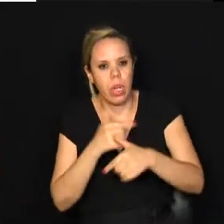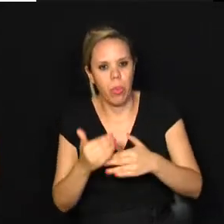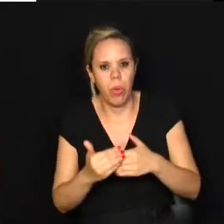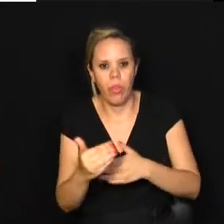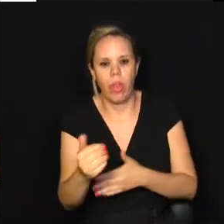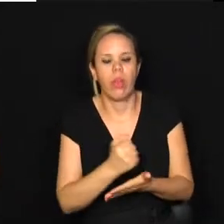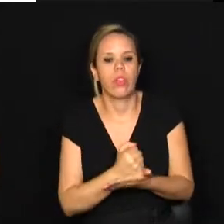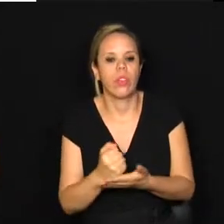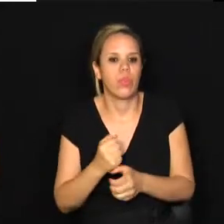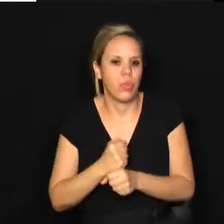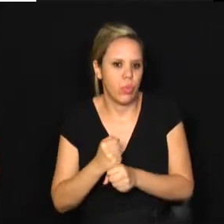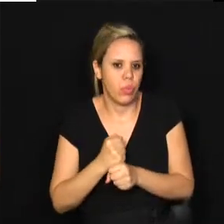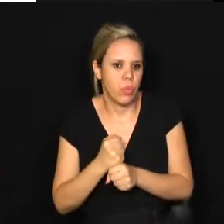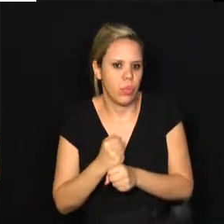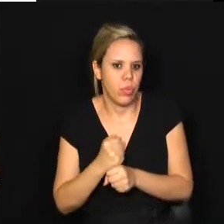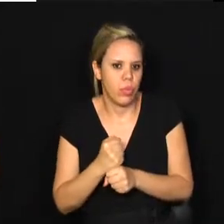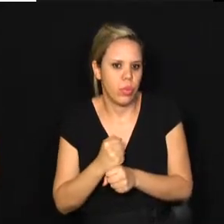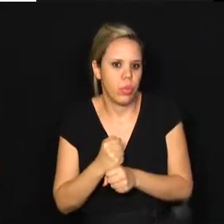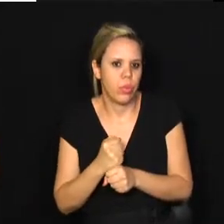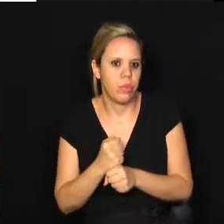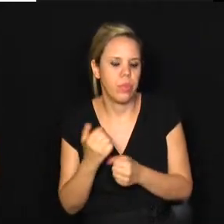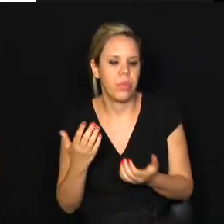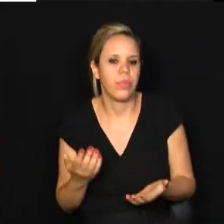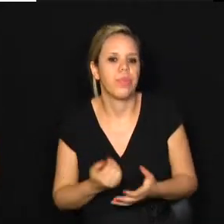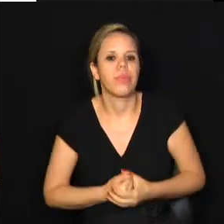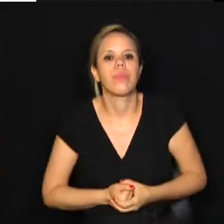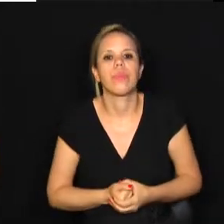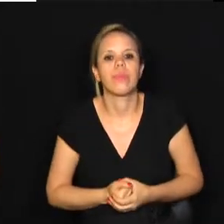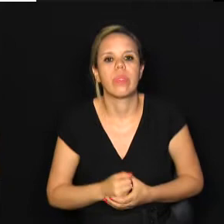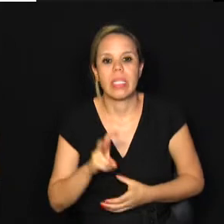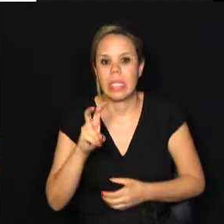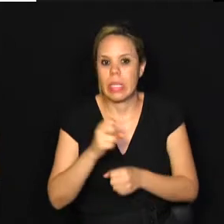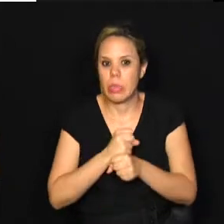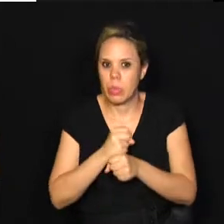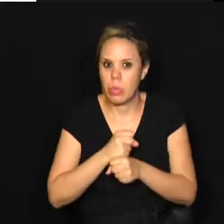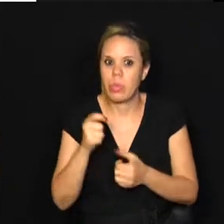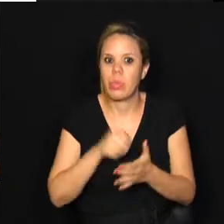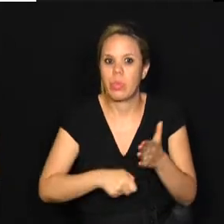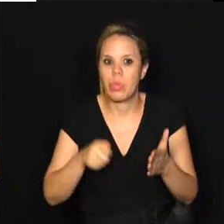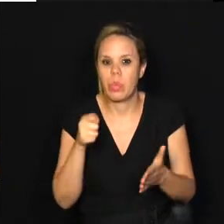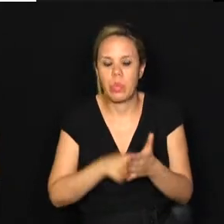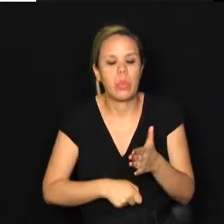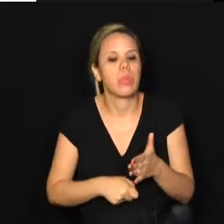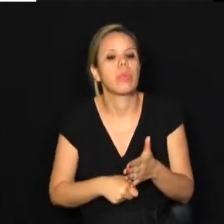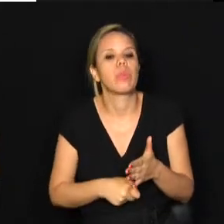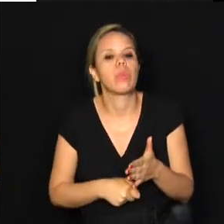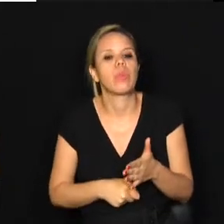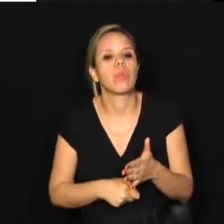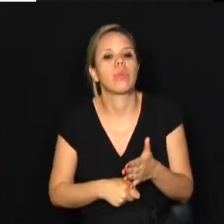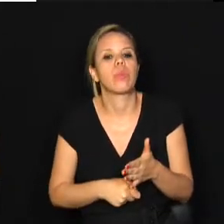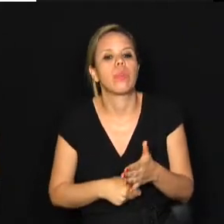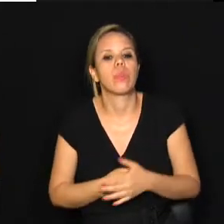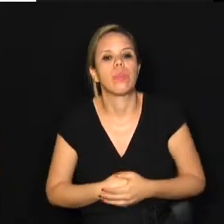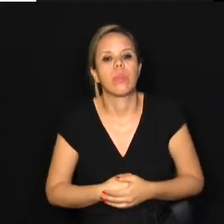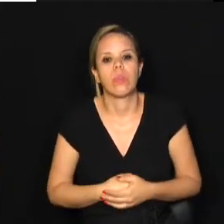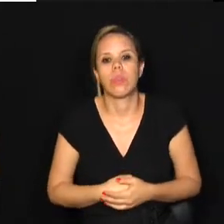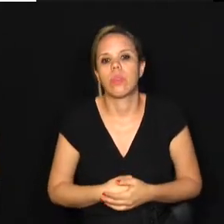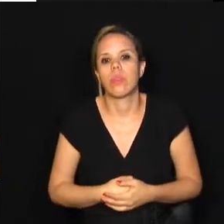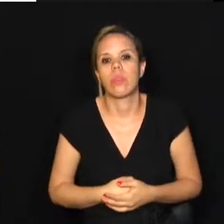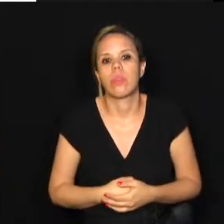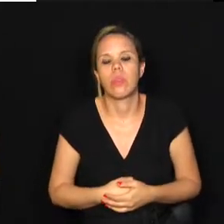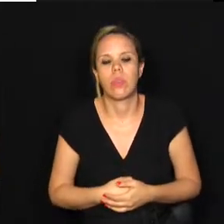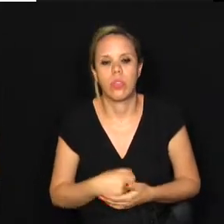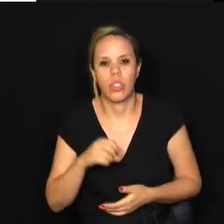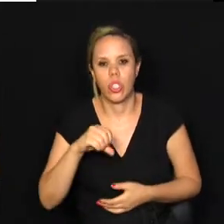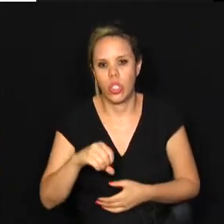anos. Na realidade, ele foi construído em 35 anos de luta. Então, ele reproduzia 79 cláusulas de um